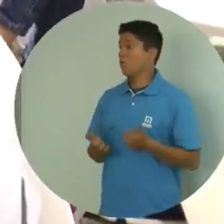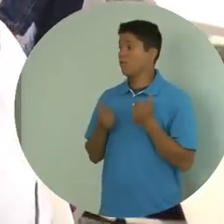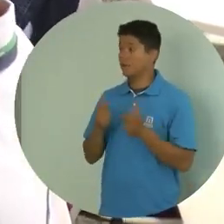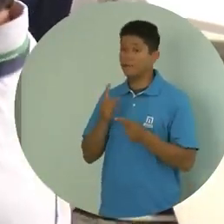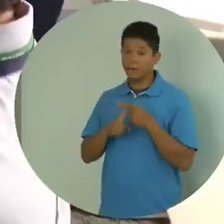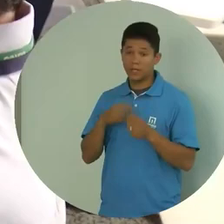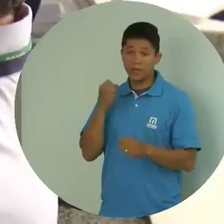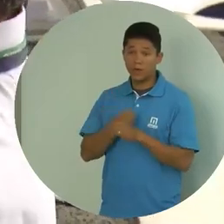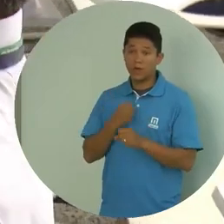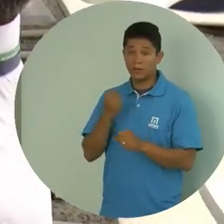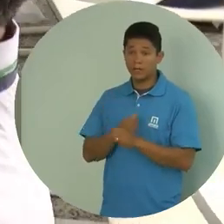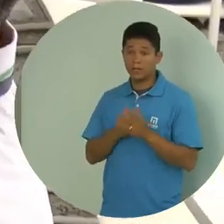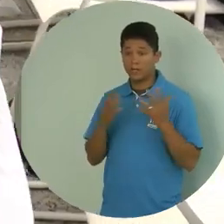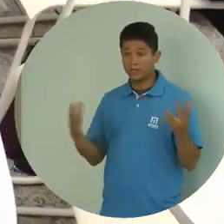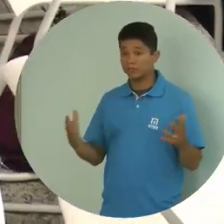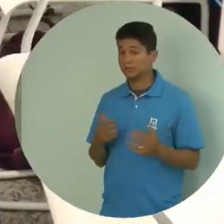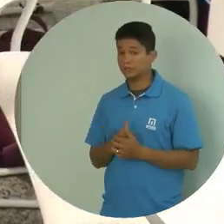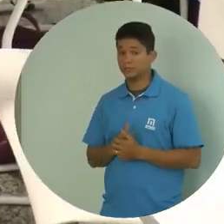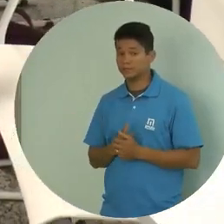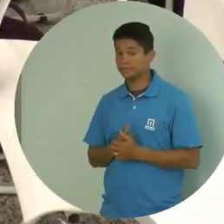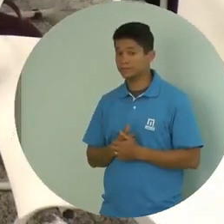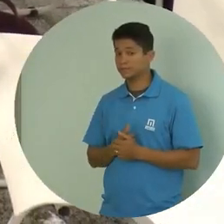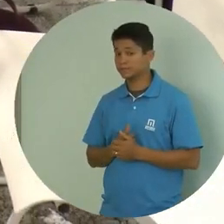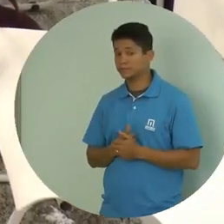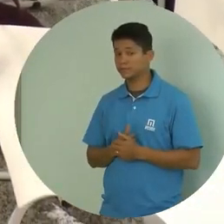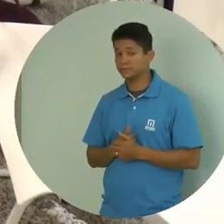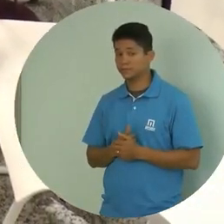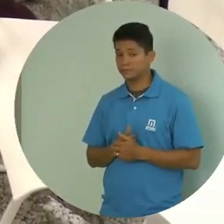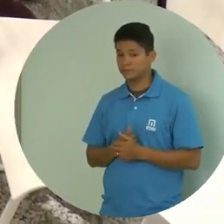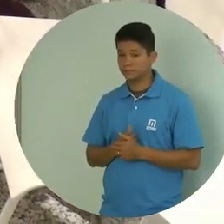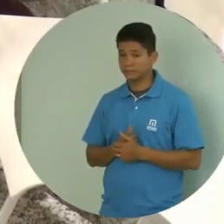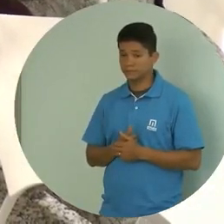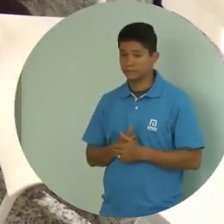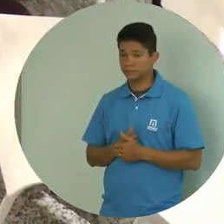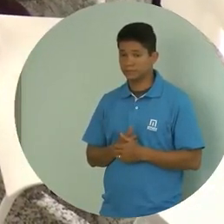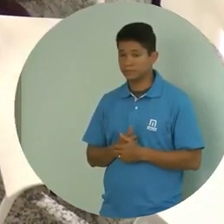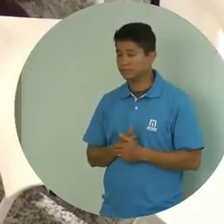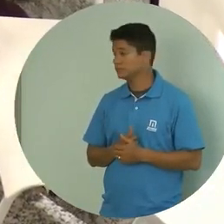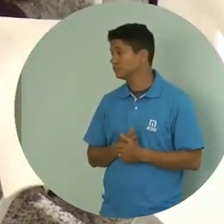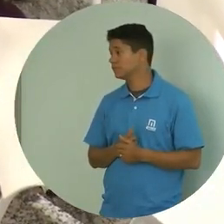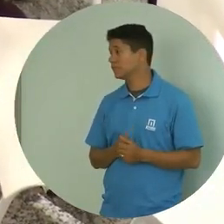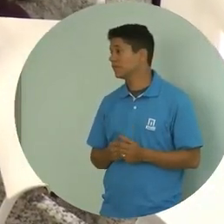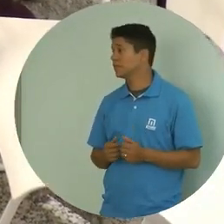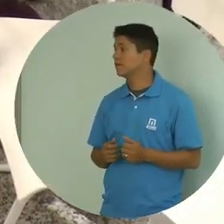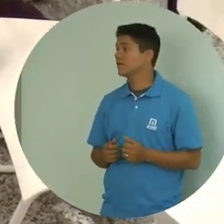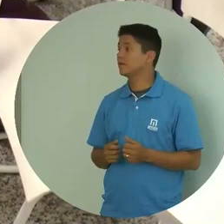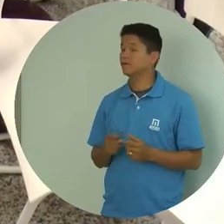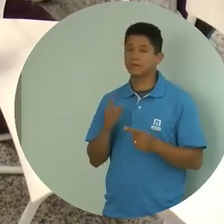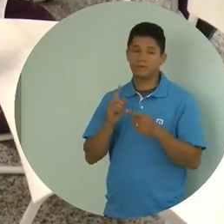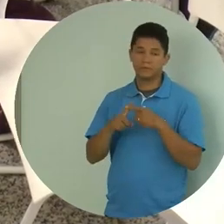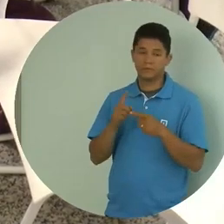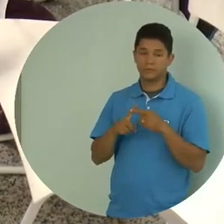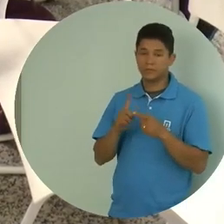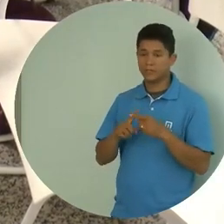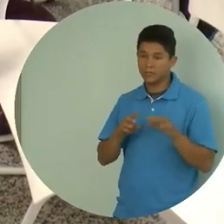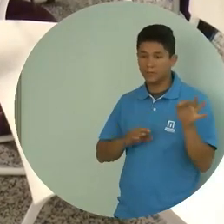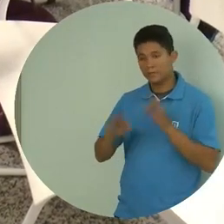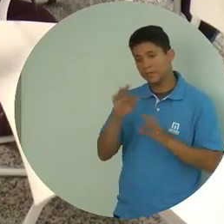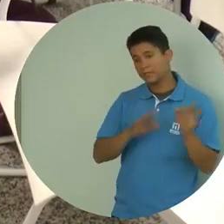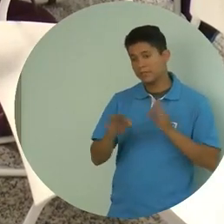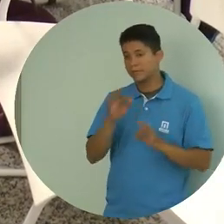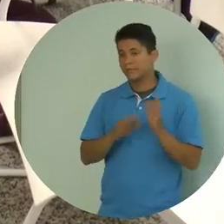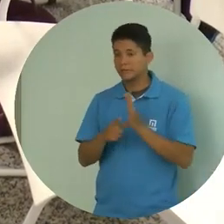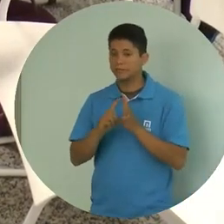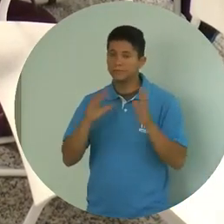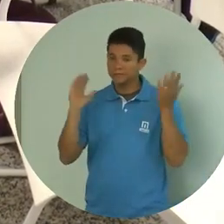grande obra, né? Com a importância que tem e pelo planejamento, tudo que foi feito. Então, de parabéns mesmo.